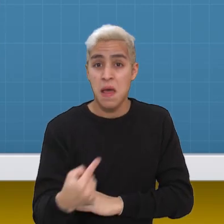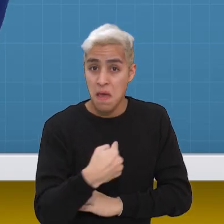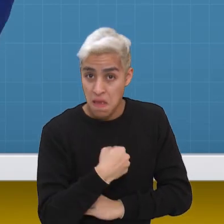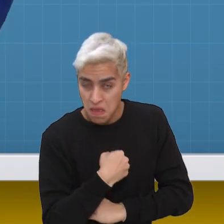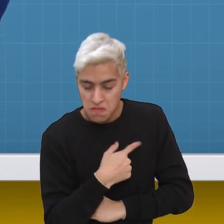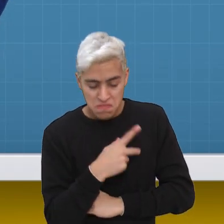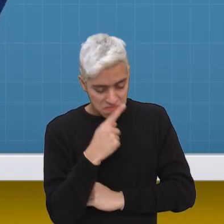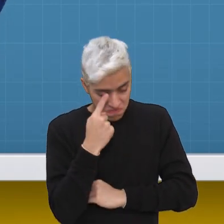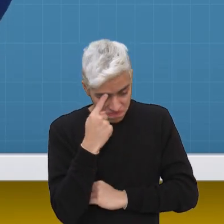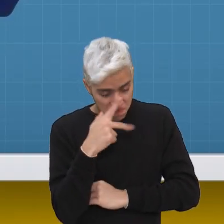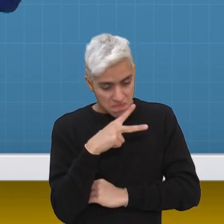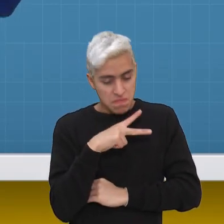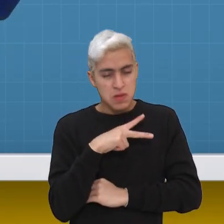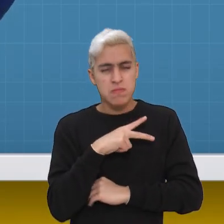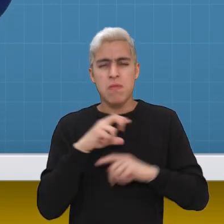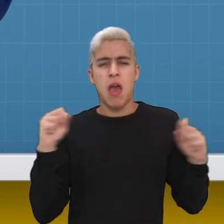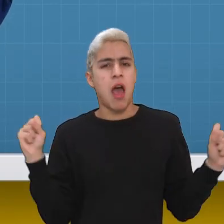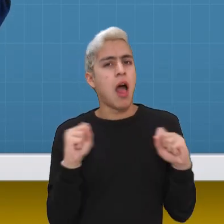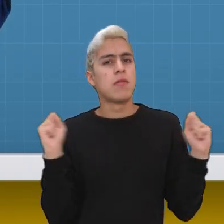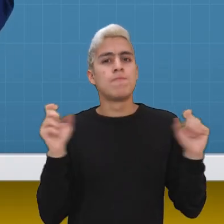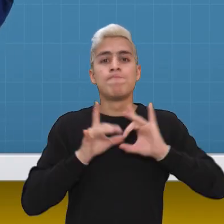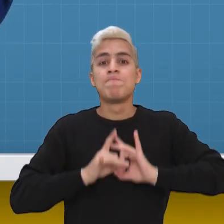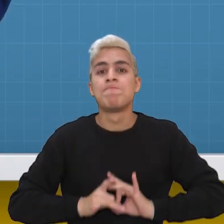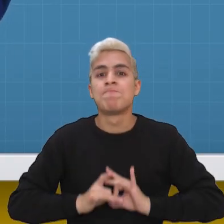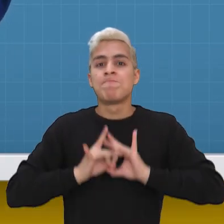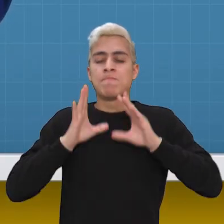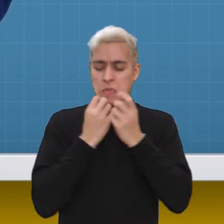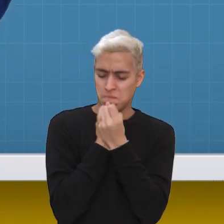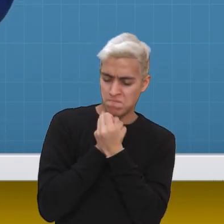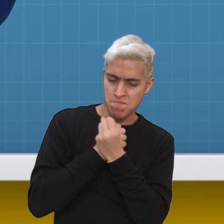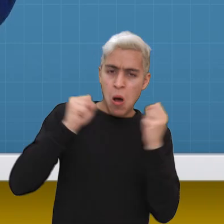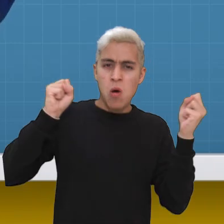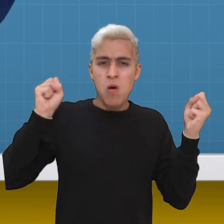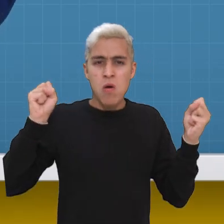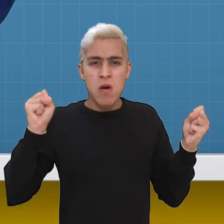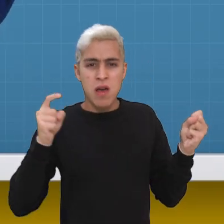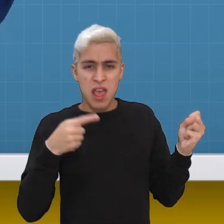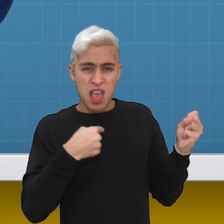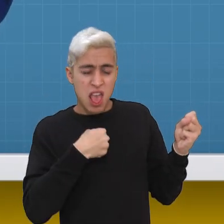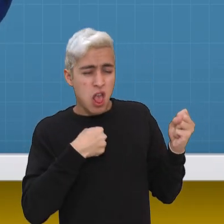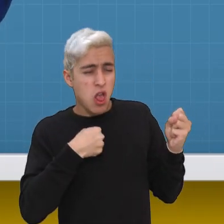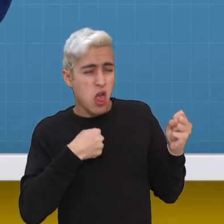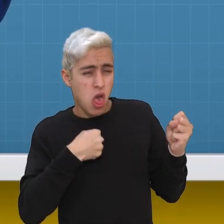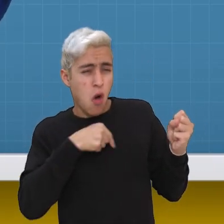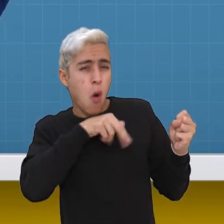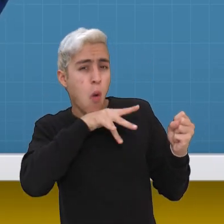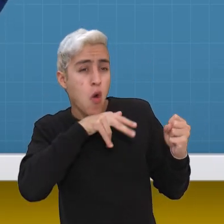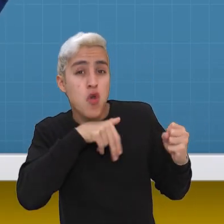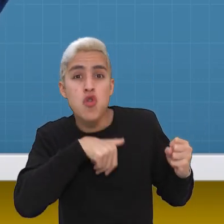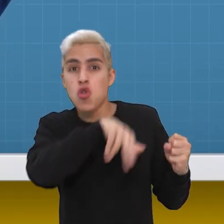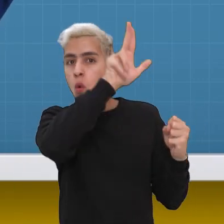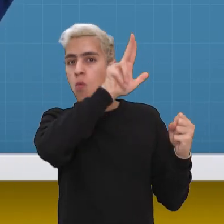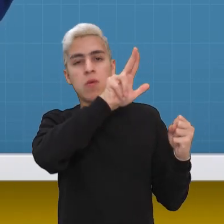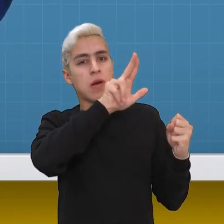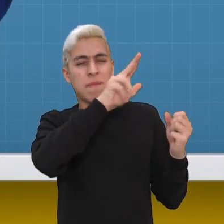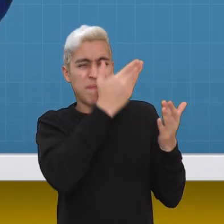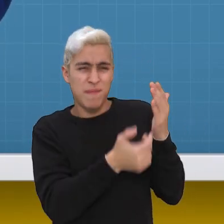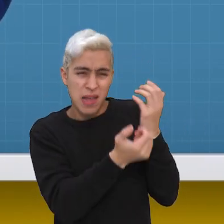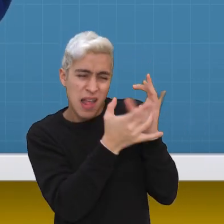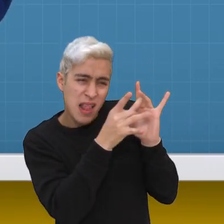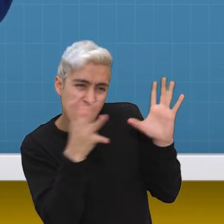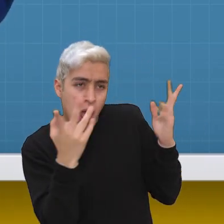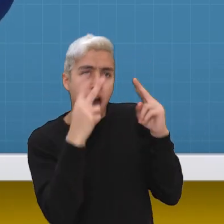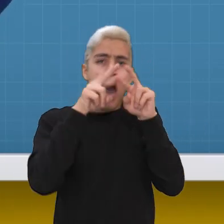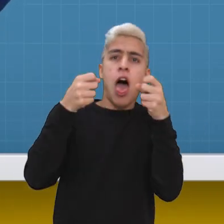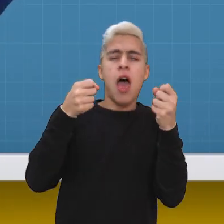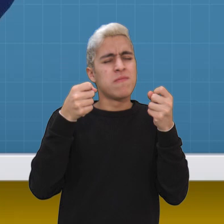Eu, particularmente, adoro ser livre. Eu nunca vou fazer coisa ruim para eu perder a minha